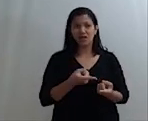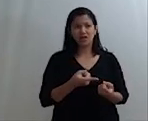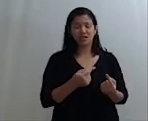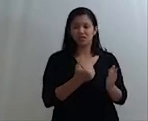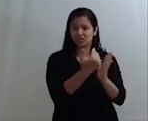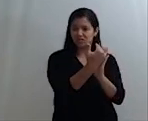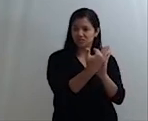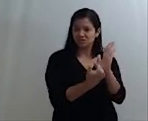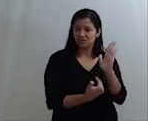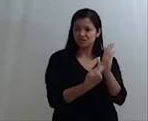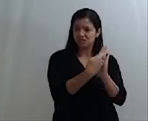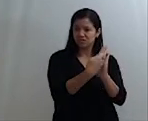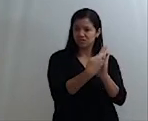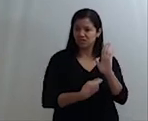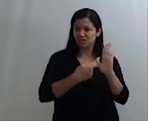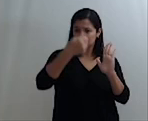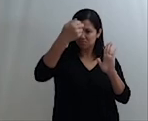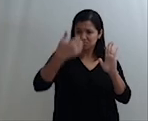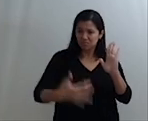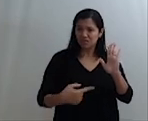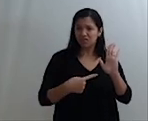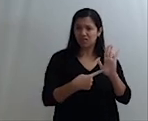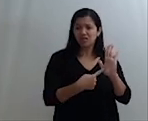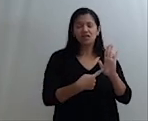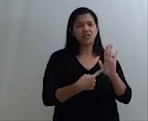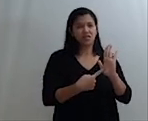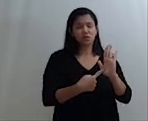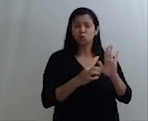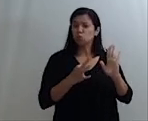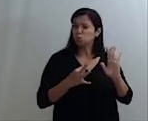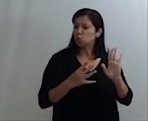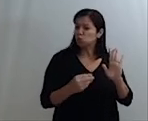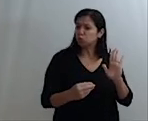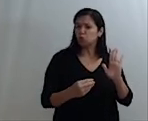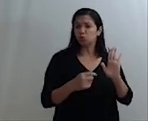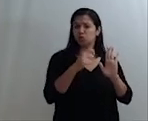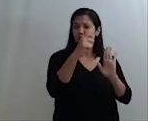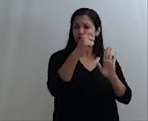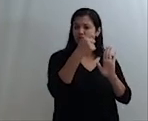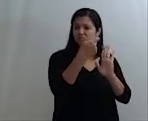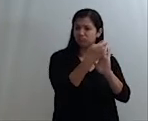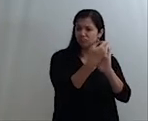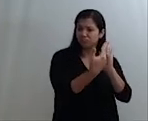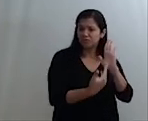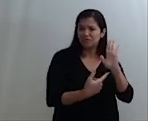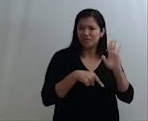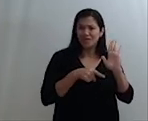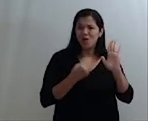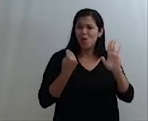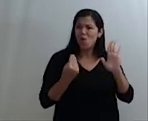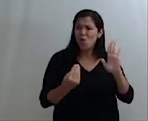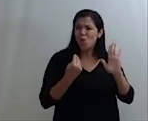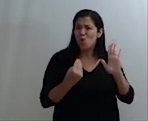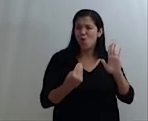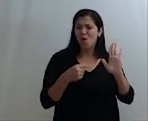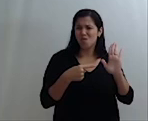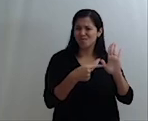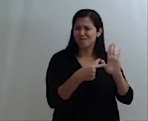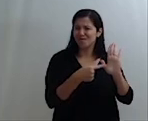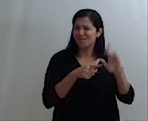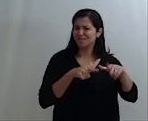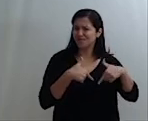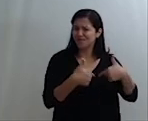né e e tudo que está narrado evidencia a pernicioso das condutas O